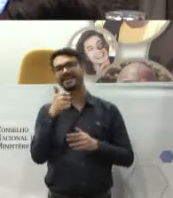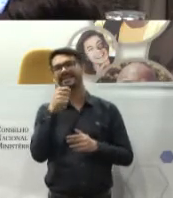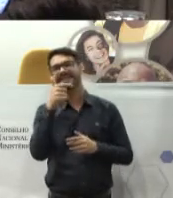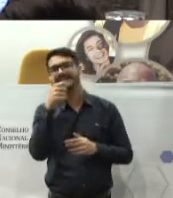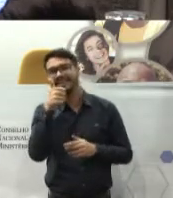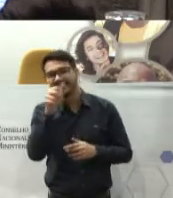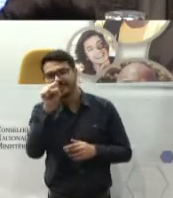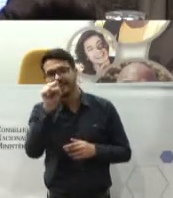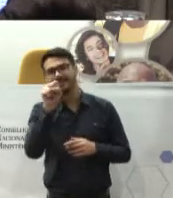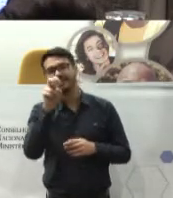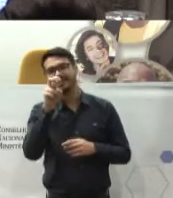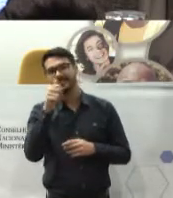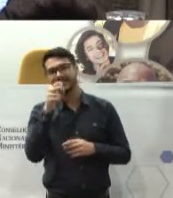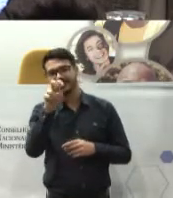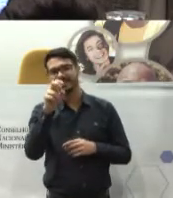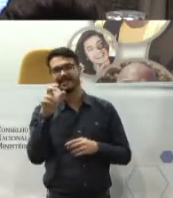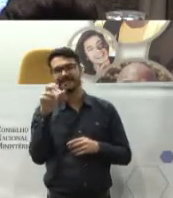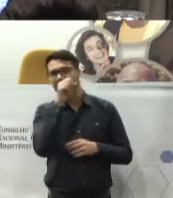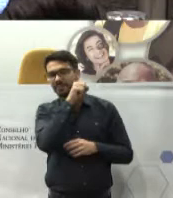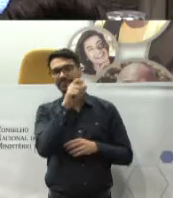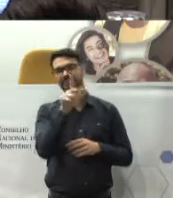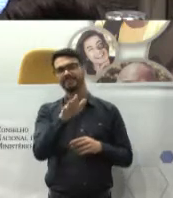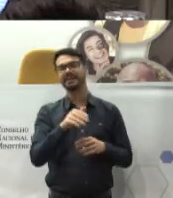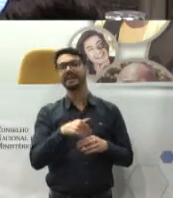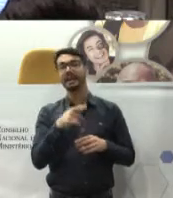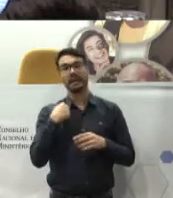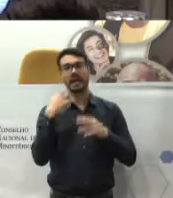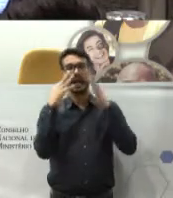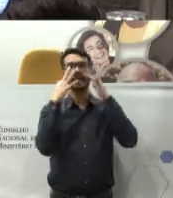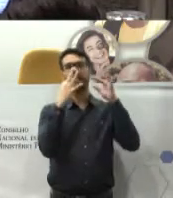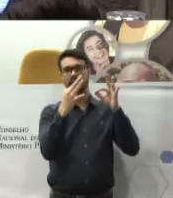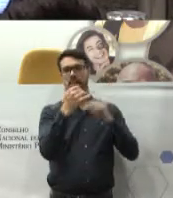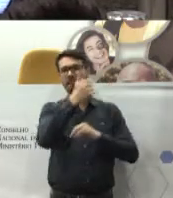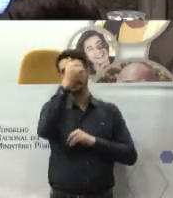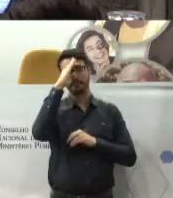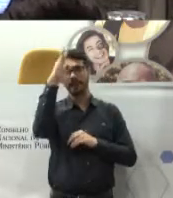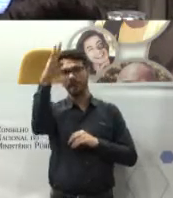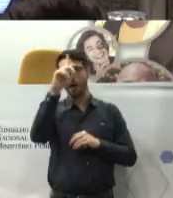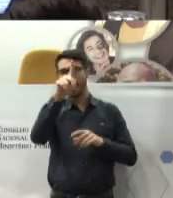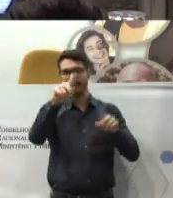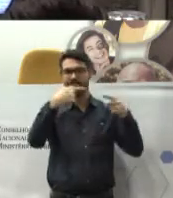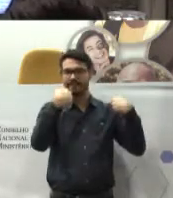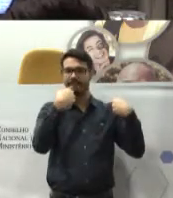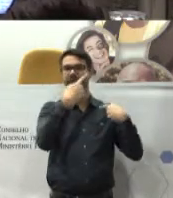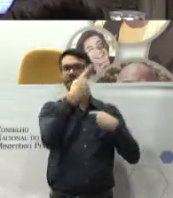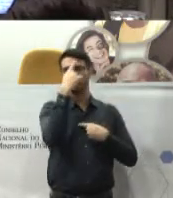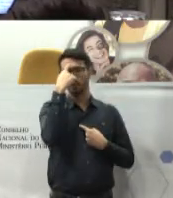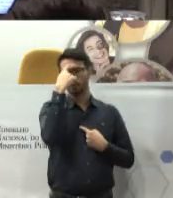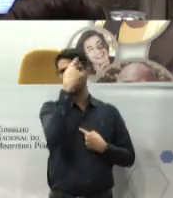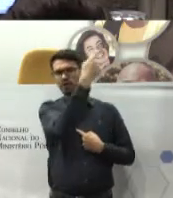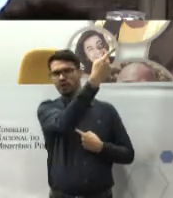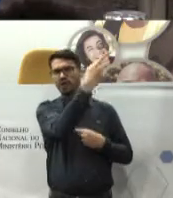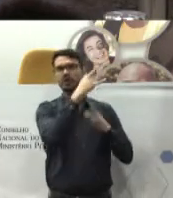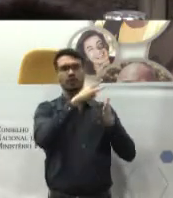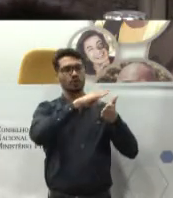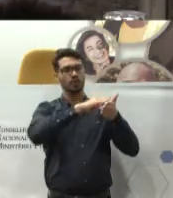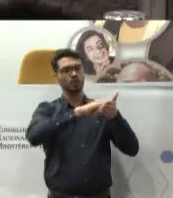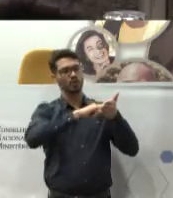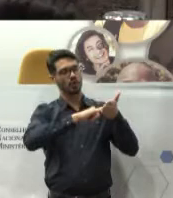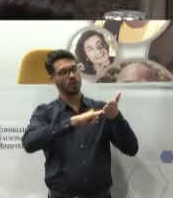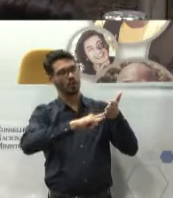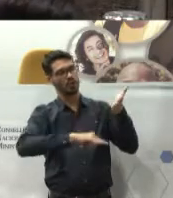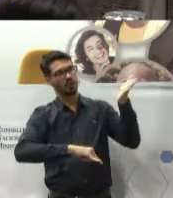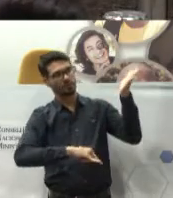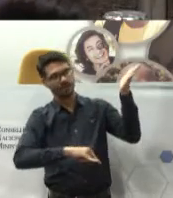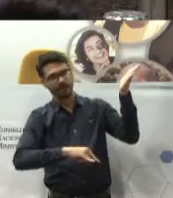segundos, é o futuro da atenção primária, que é uma coisa que a todos nós é o desafio de todo dia, e eu trago o documento